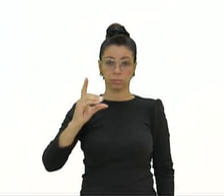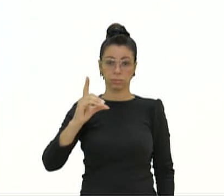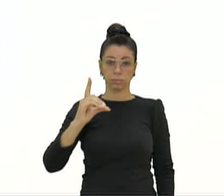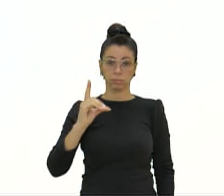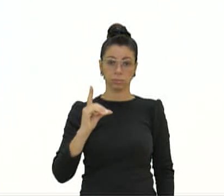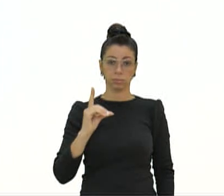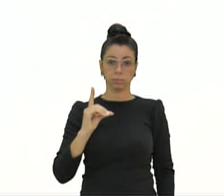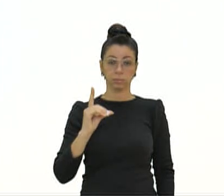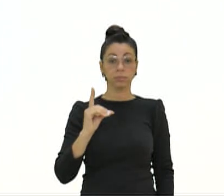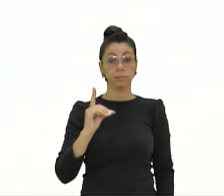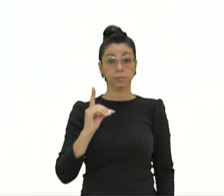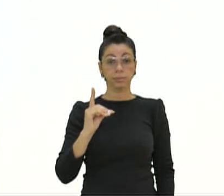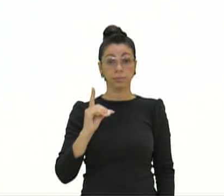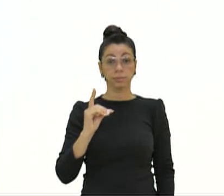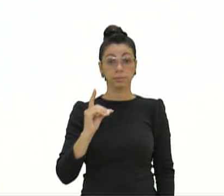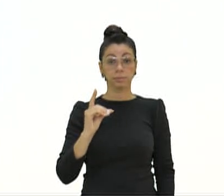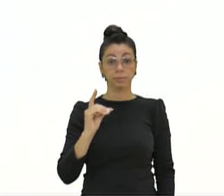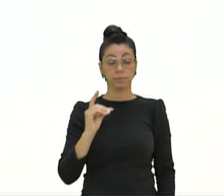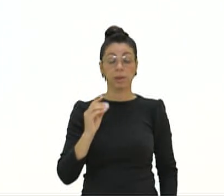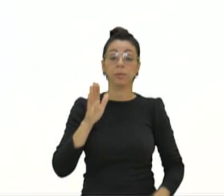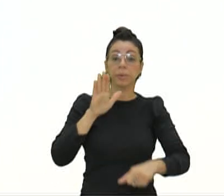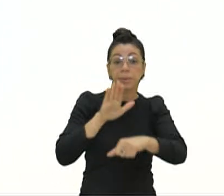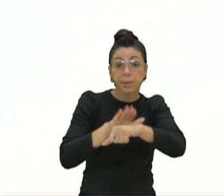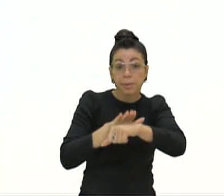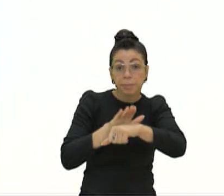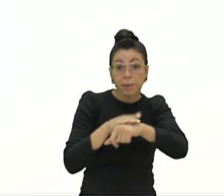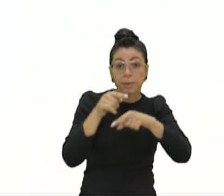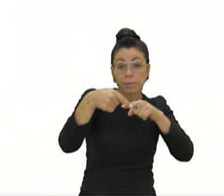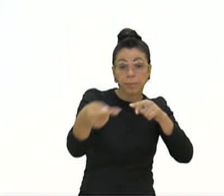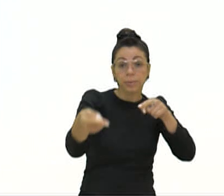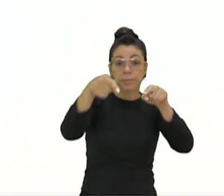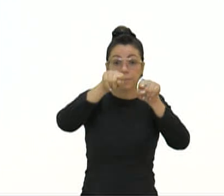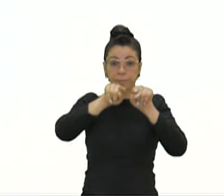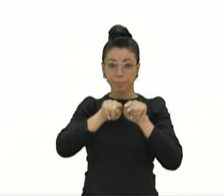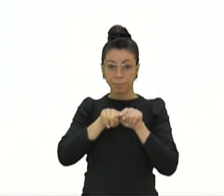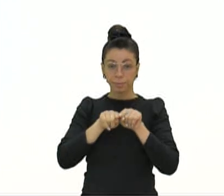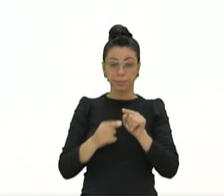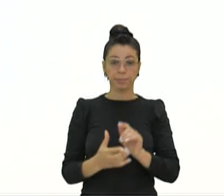Ou letra D, é a íris? Vou dar um tempinho e eu já volto.